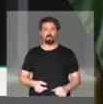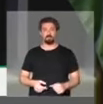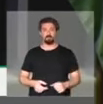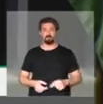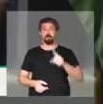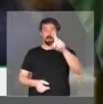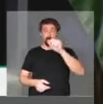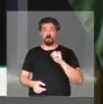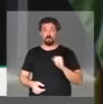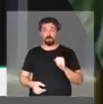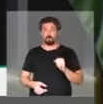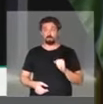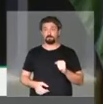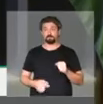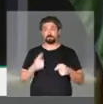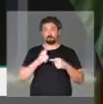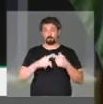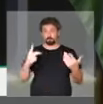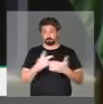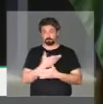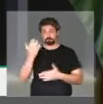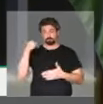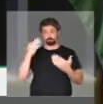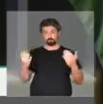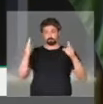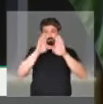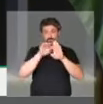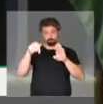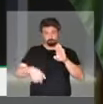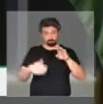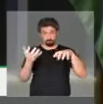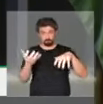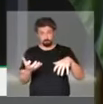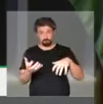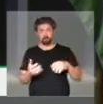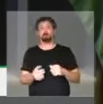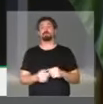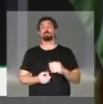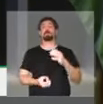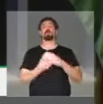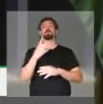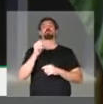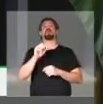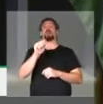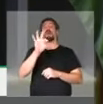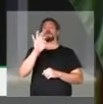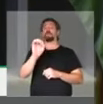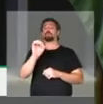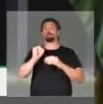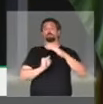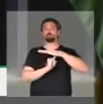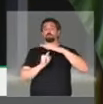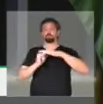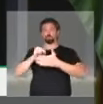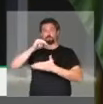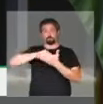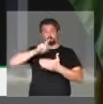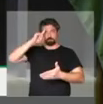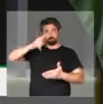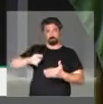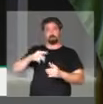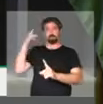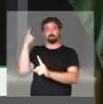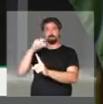E olha que, após o fechamento do Congresso Nacional, foram instituídos atos institucionais que levaram